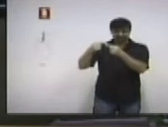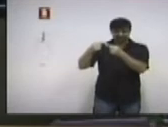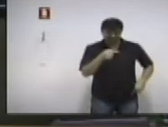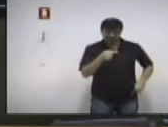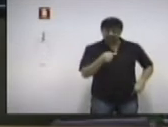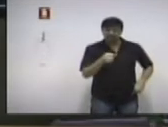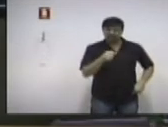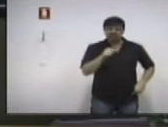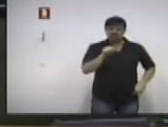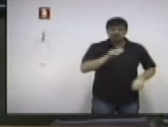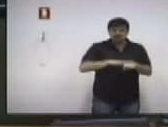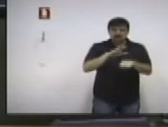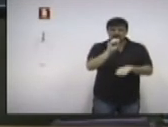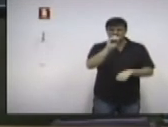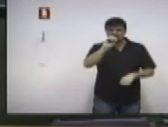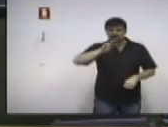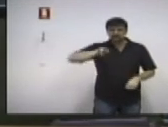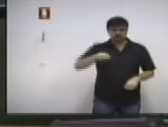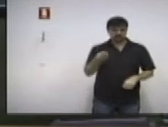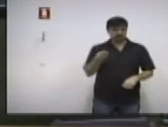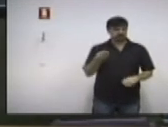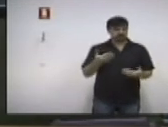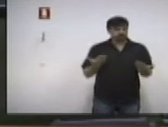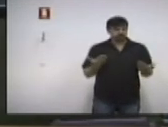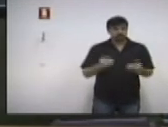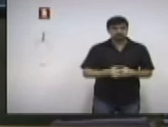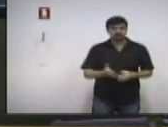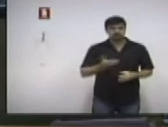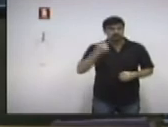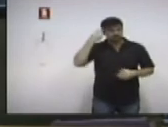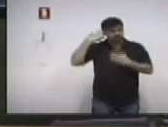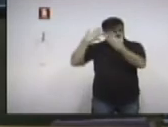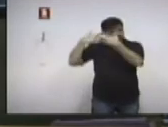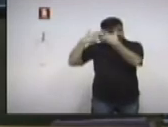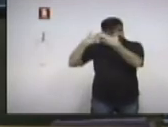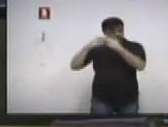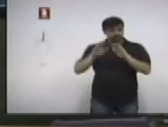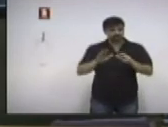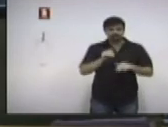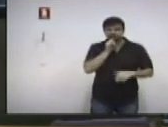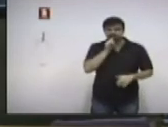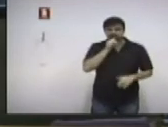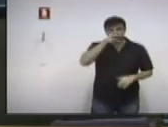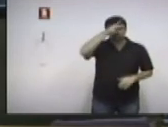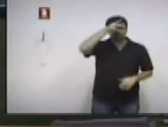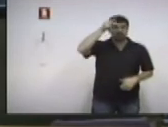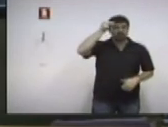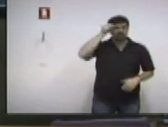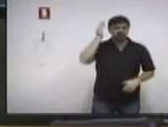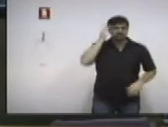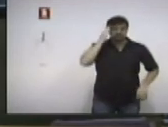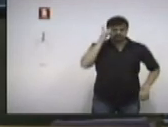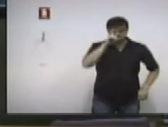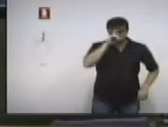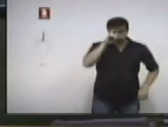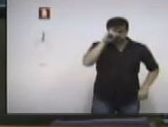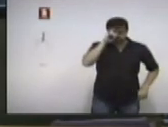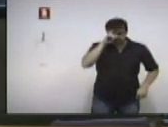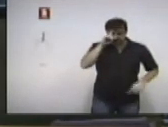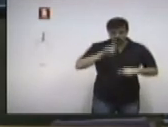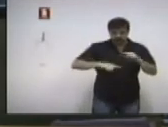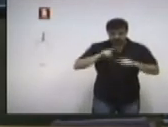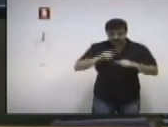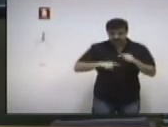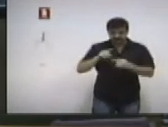para o povo em si vocês entendem que se vocês fossem o prefeito sabendo que o seu hospital tá faltando